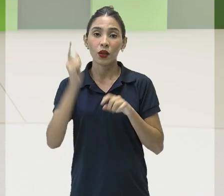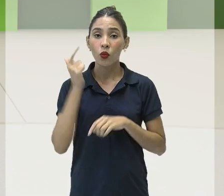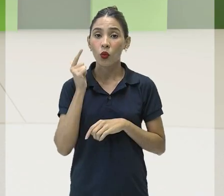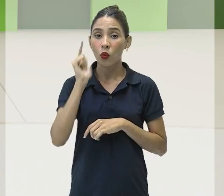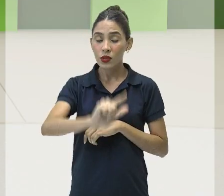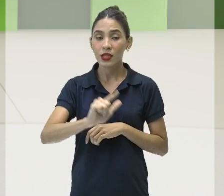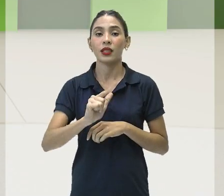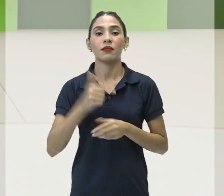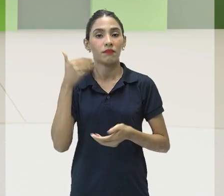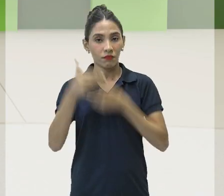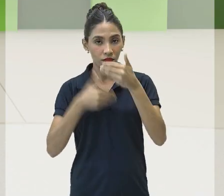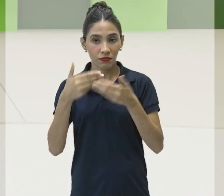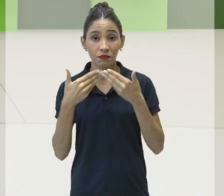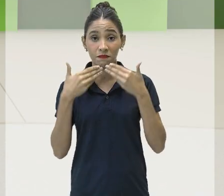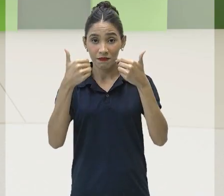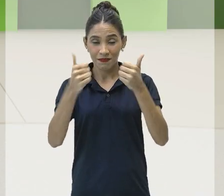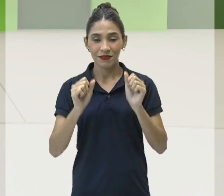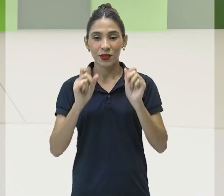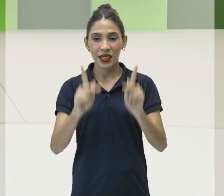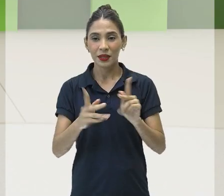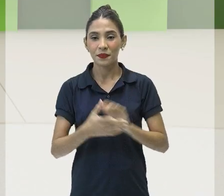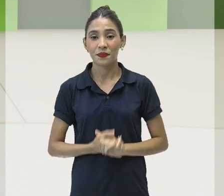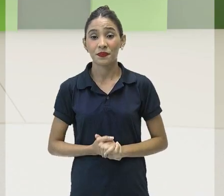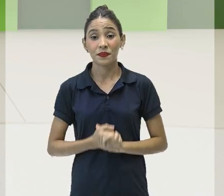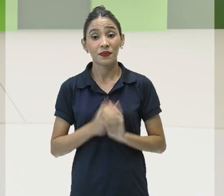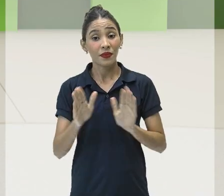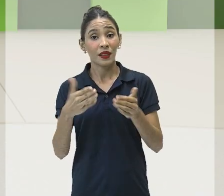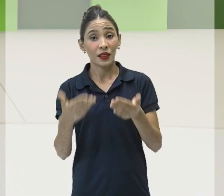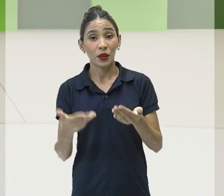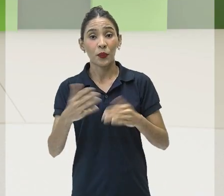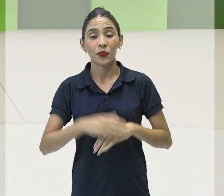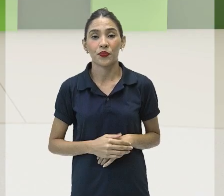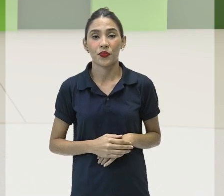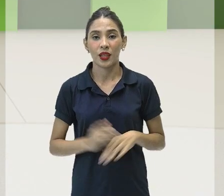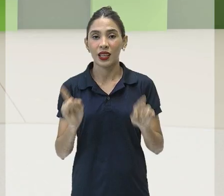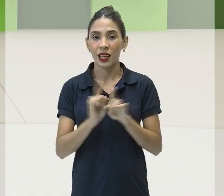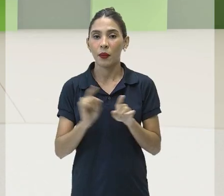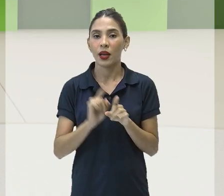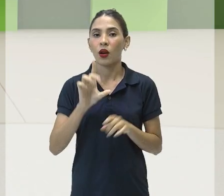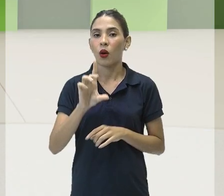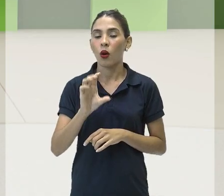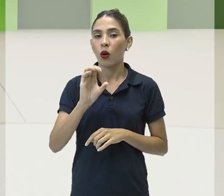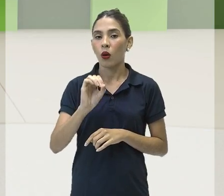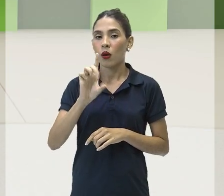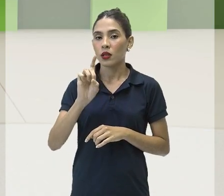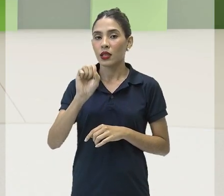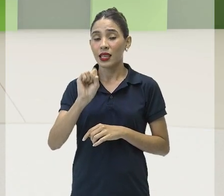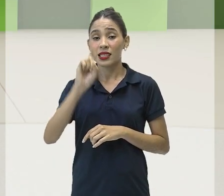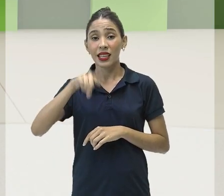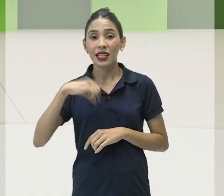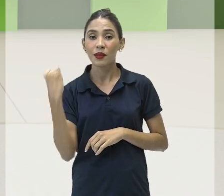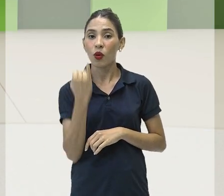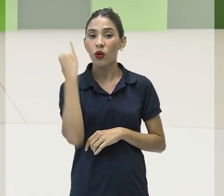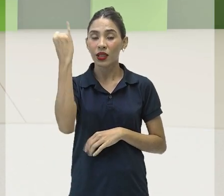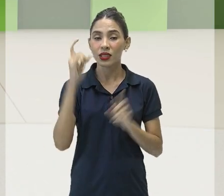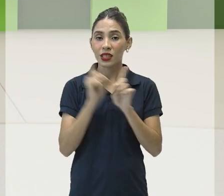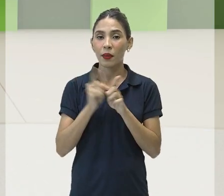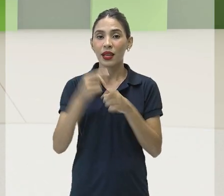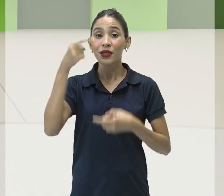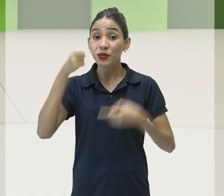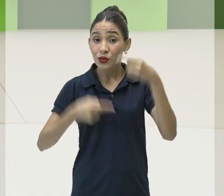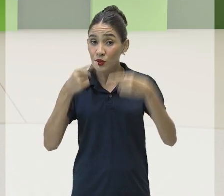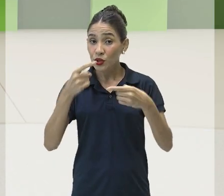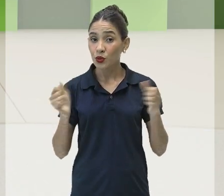consiga fluir bem, tá certo? E aí, né, além dos ODS, que são importantíssimos aqui a gente debater